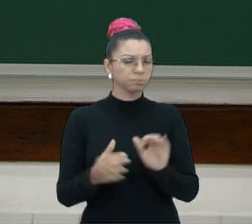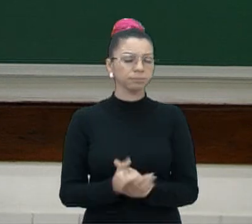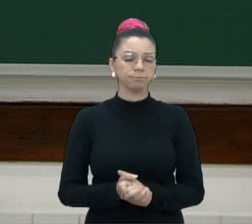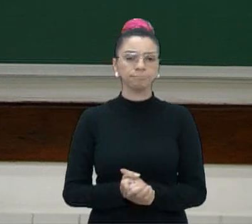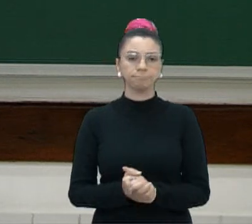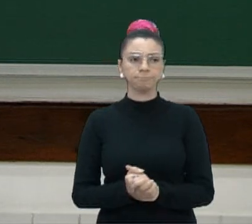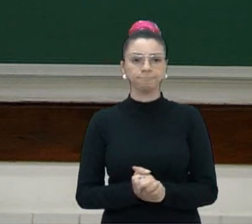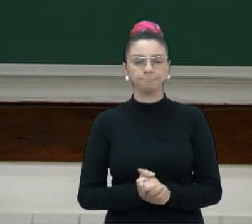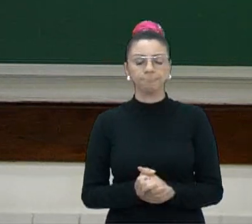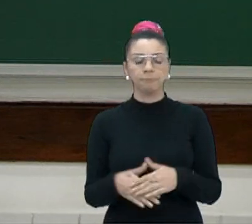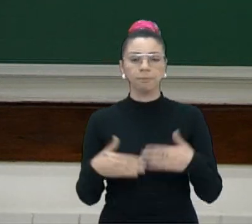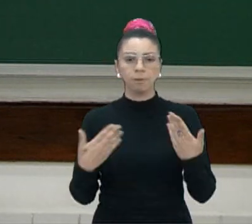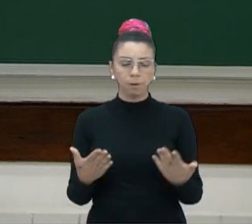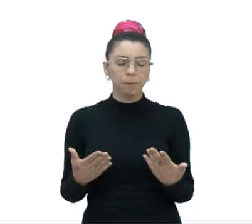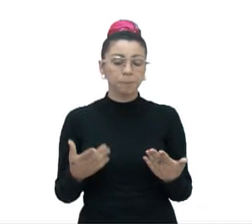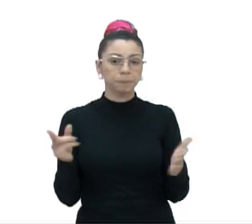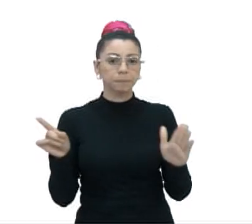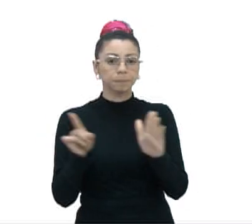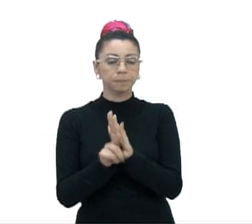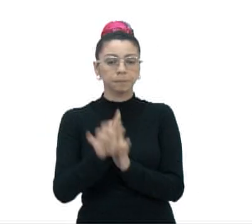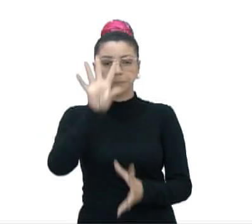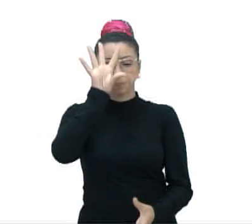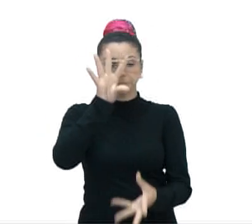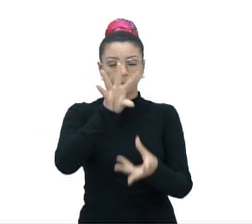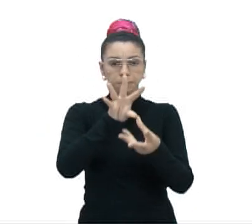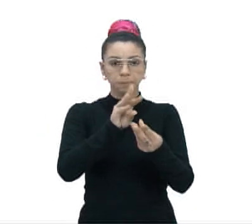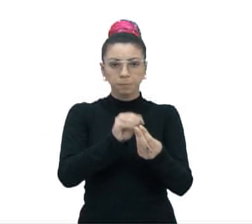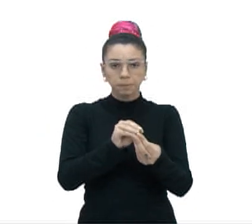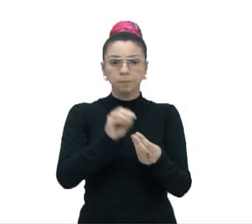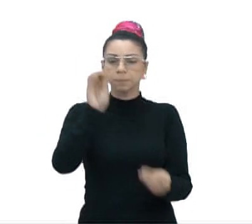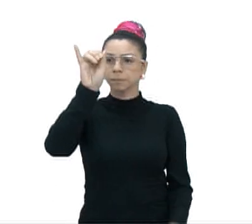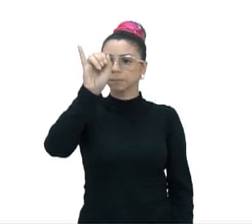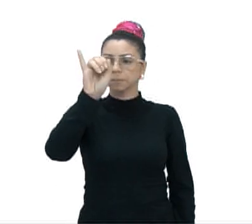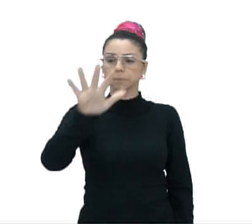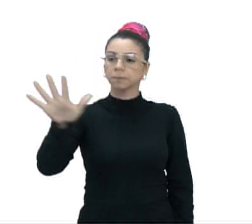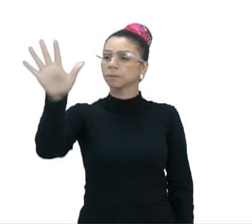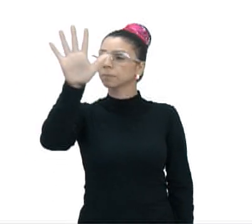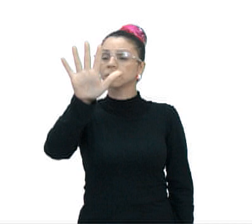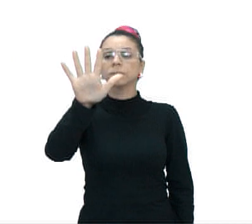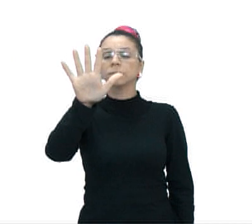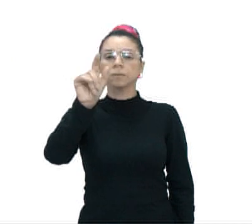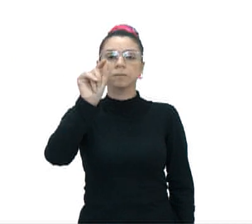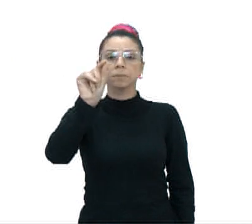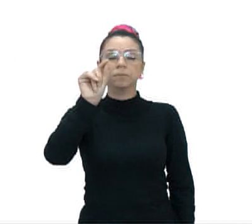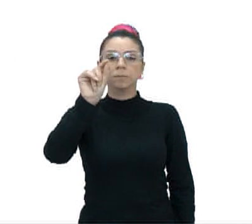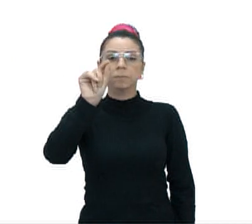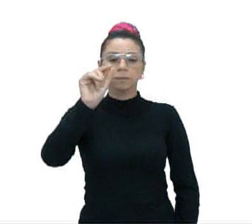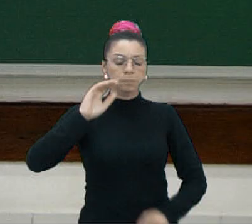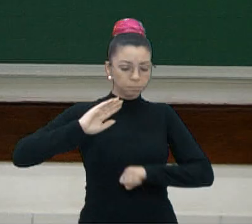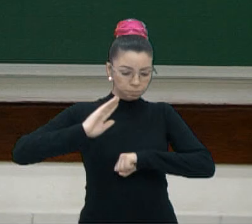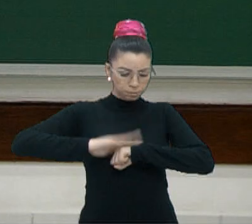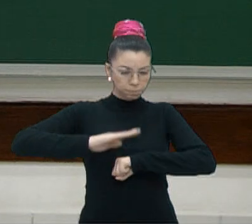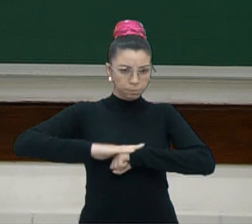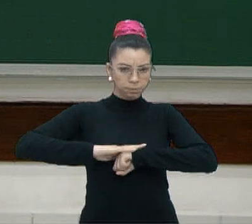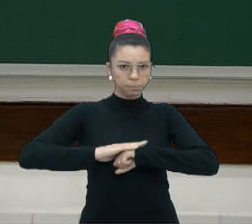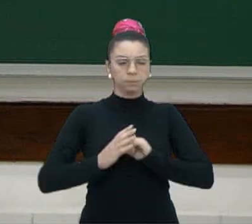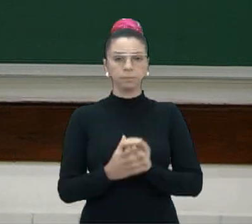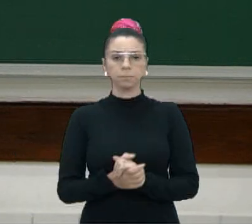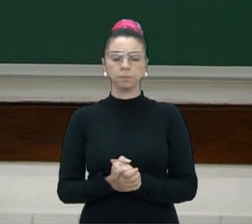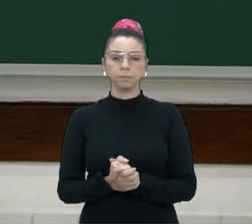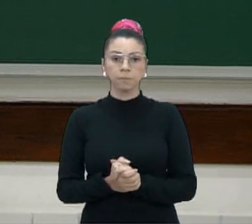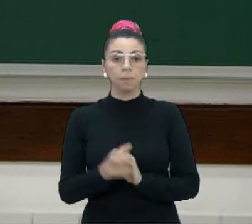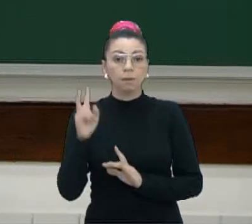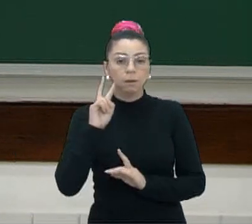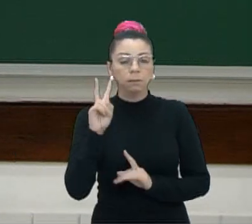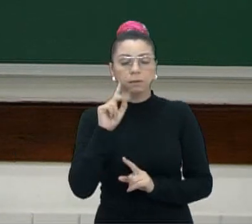Vamos fazer um quiz. A interpretação de uma imagem exige de nós. Então, para a gente interpretar imagens, lembra